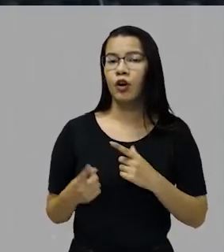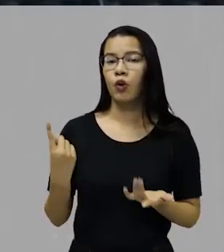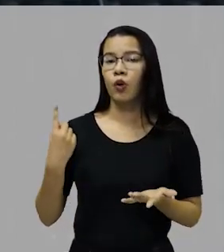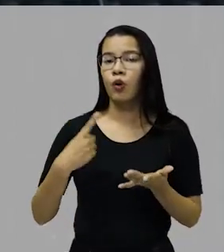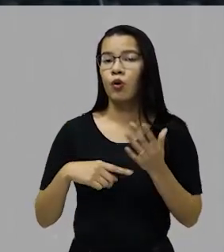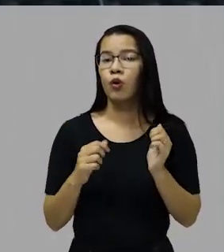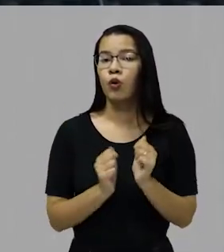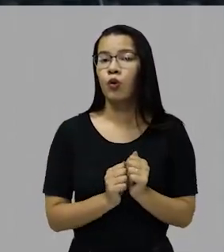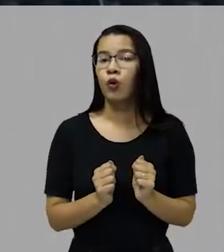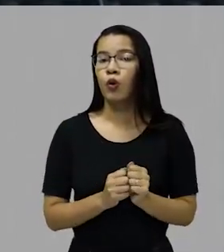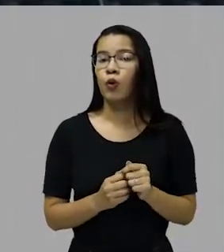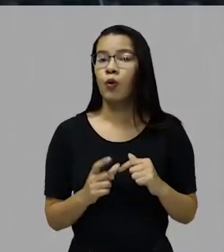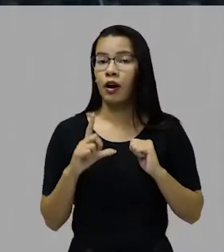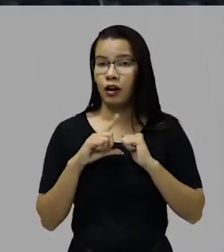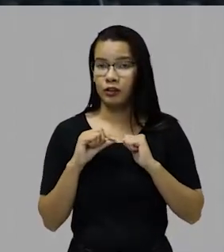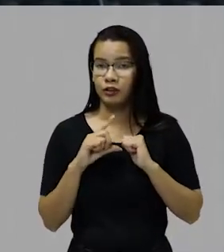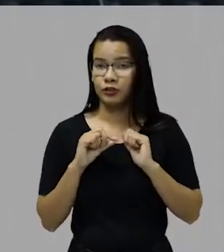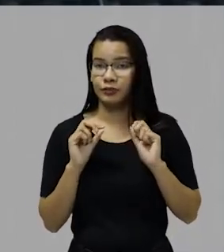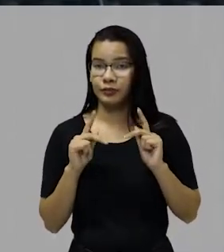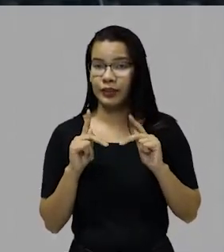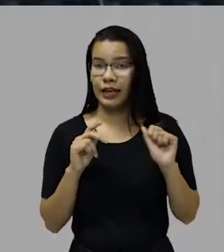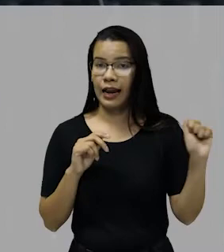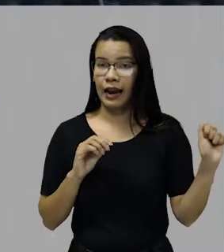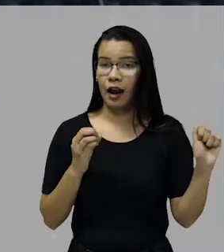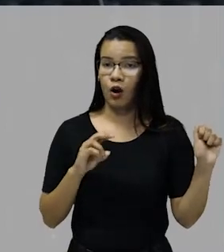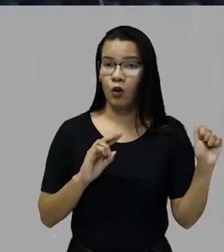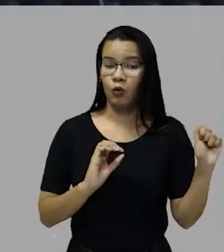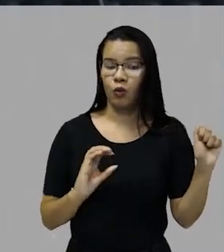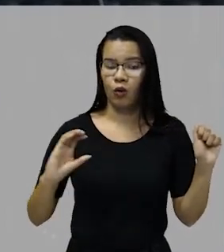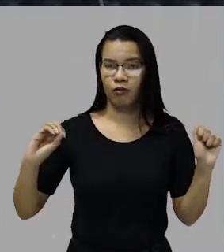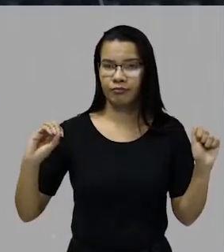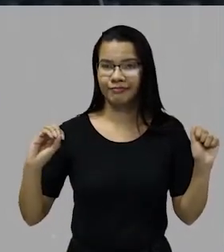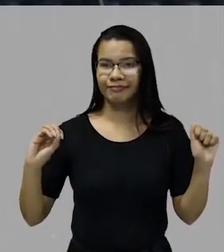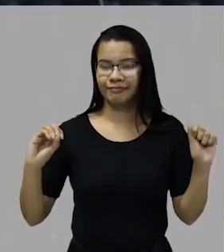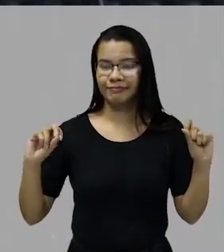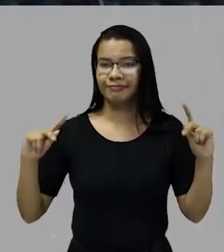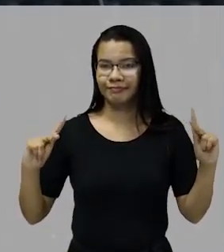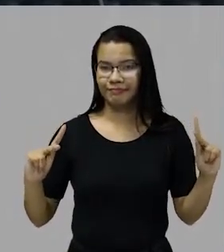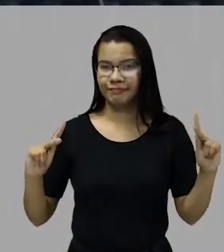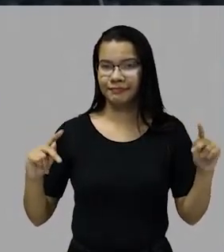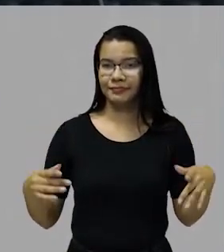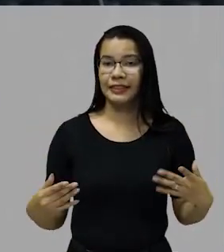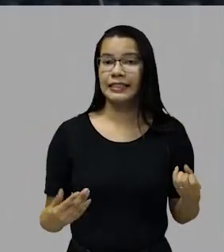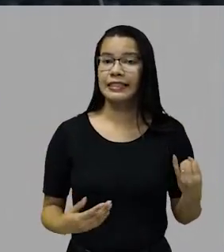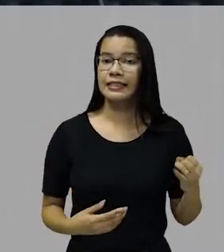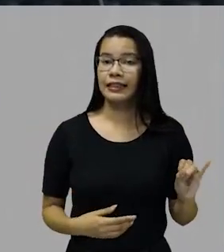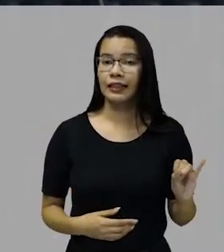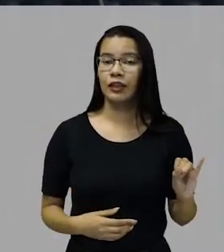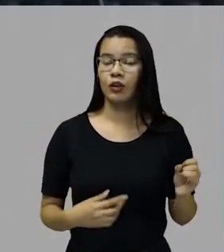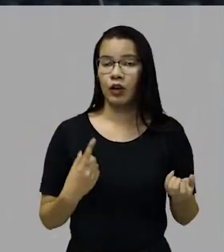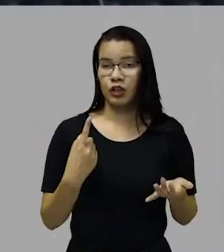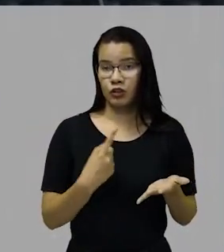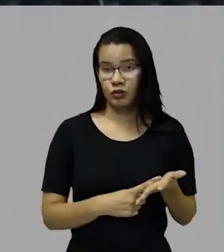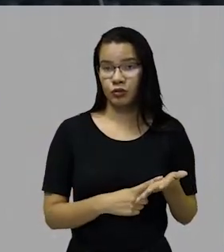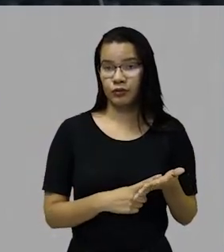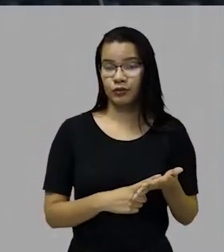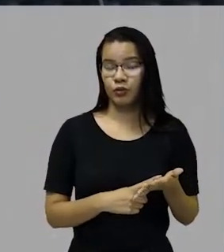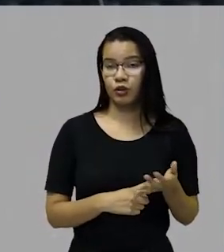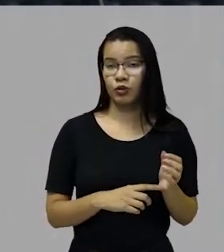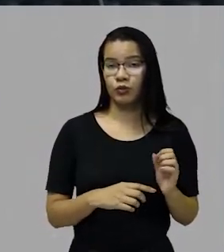aqui com o artigo, certo? Então, com o artigo, concorda com o artigo. Sem o artigo,